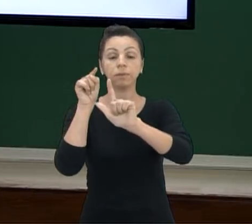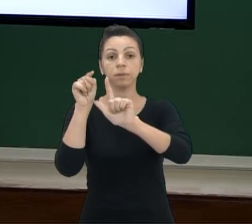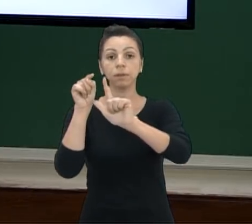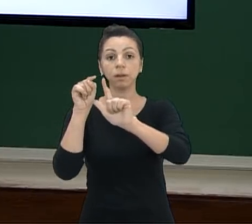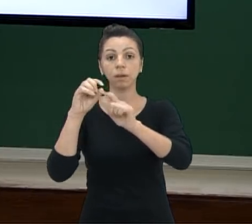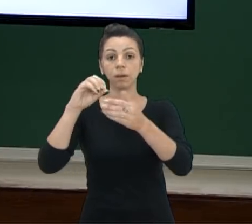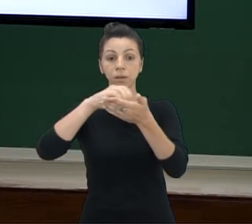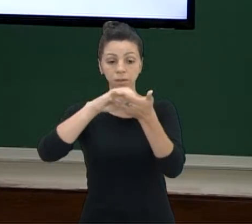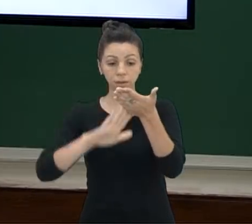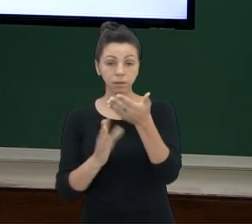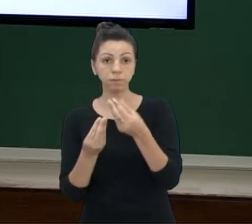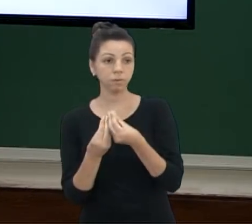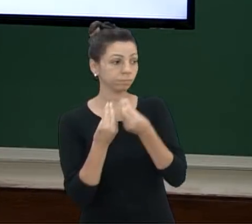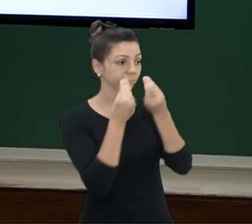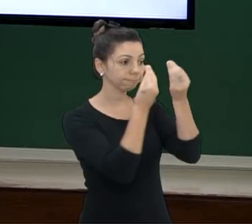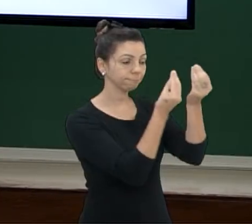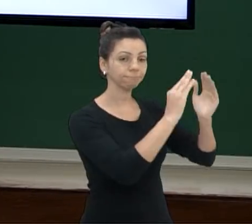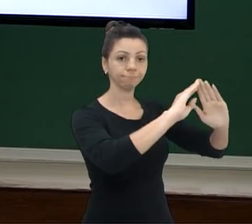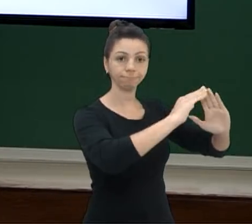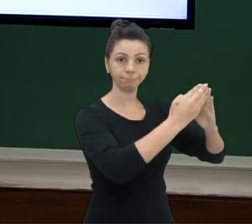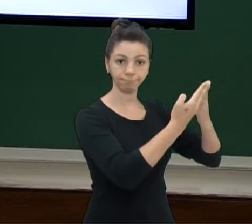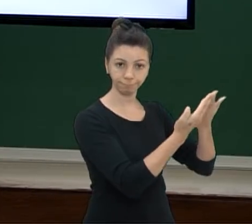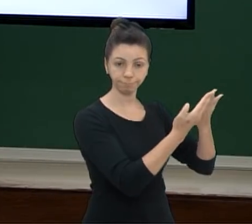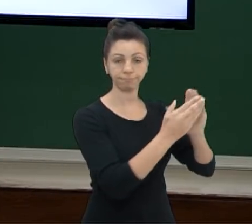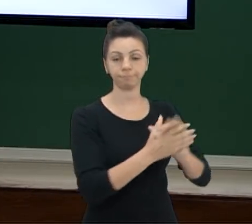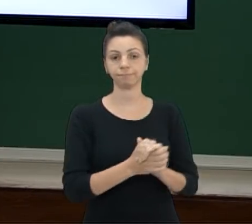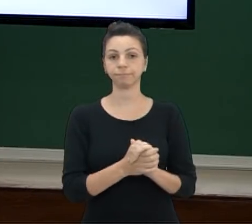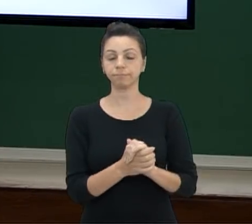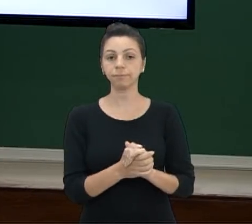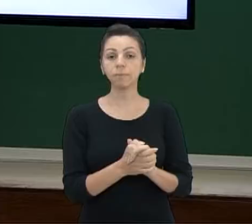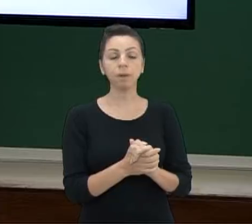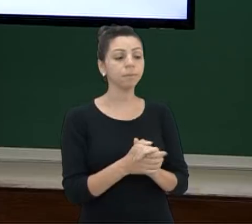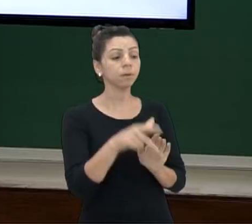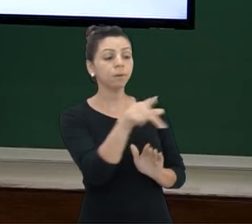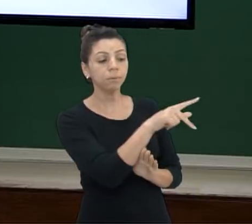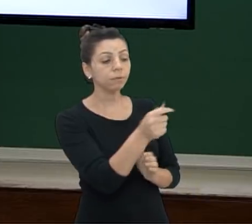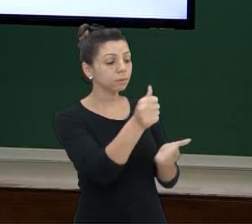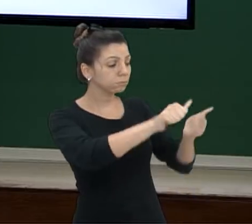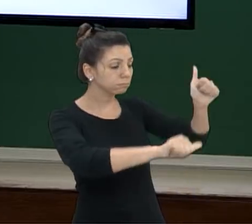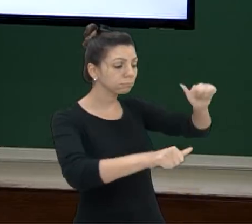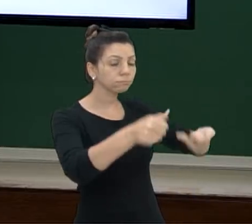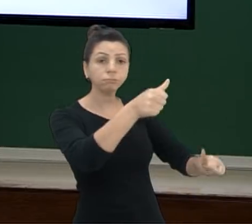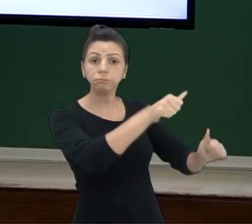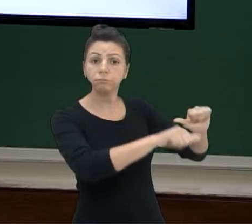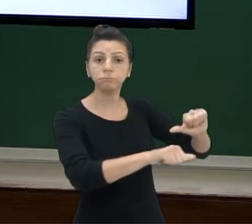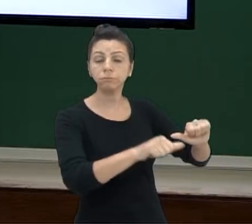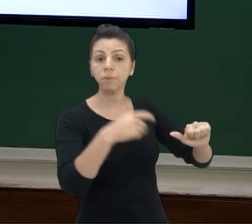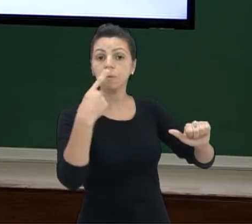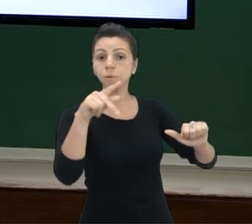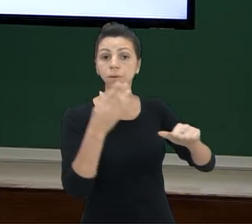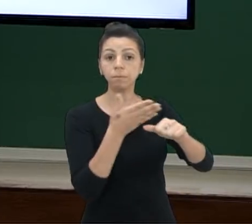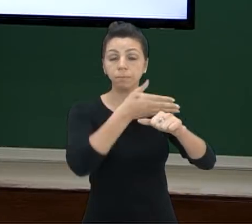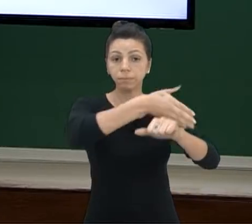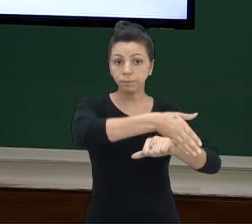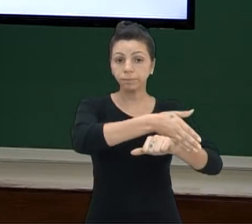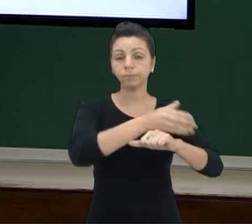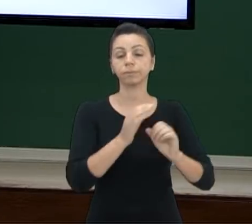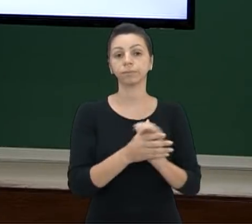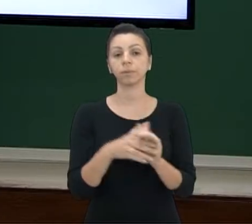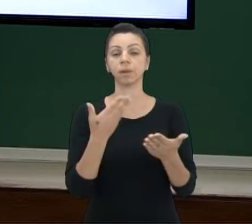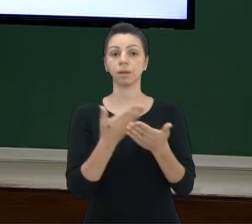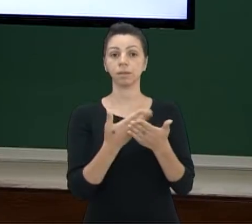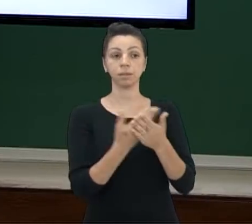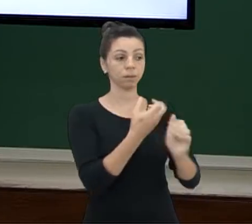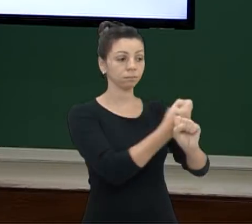encaminhe essa atividade depois para a sua escola ou colégio, para que o seu professor ou professora possa validar a sua participação nas